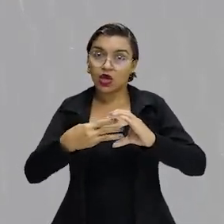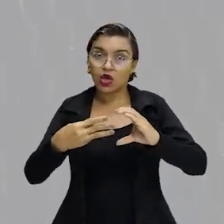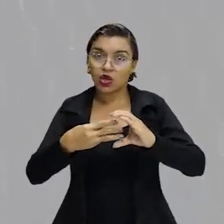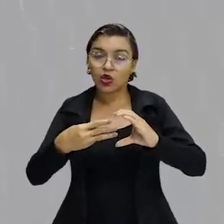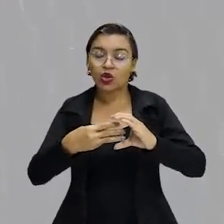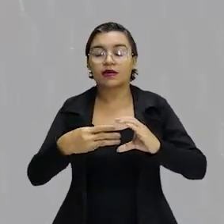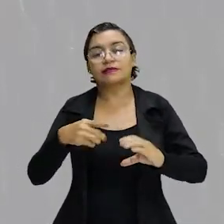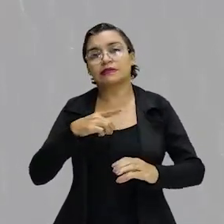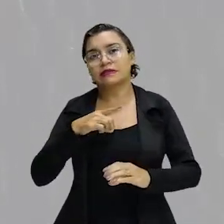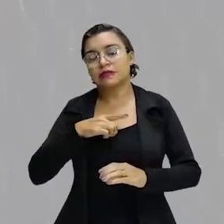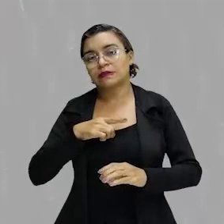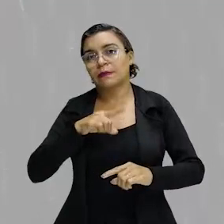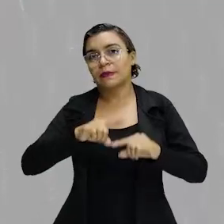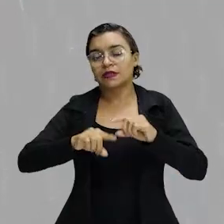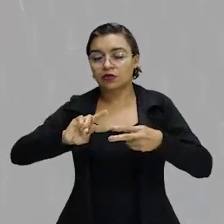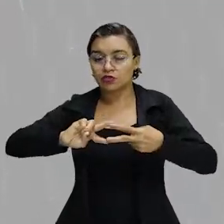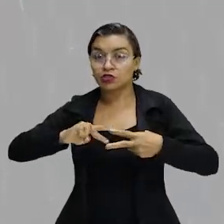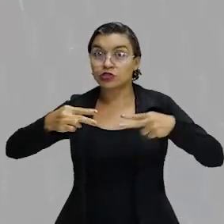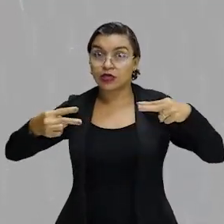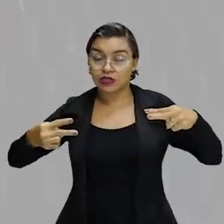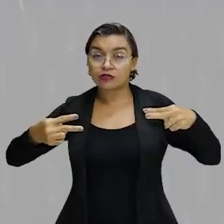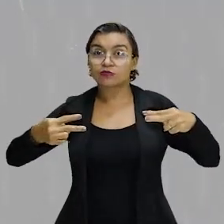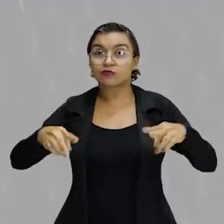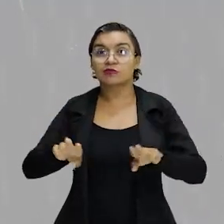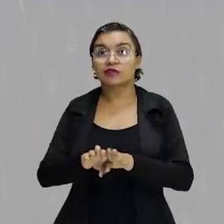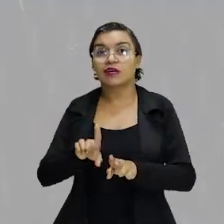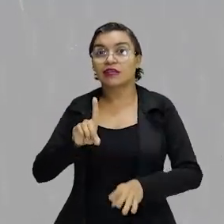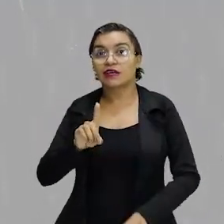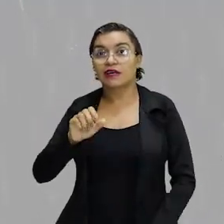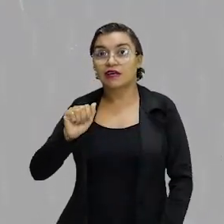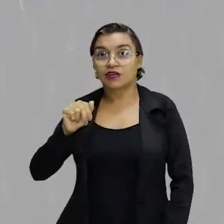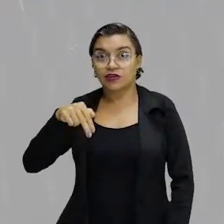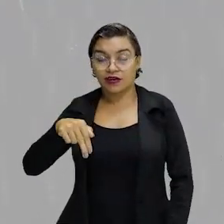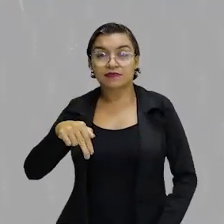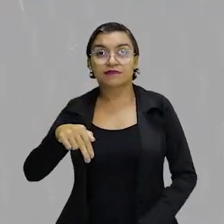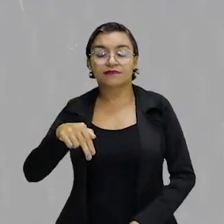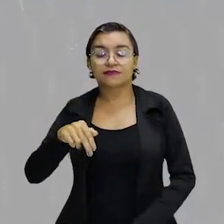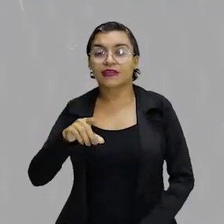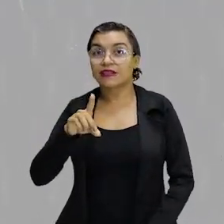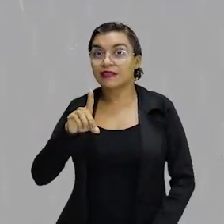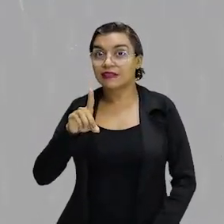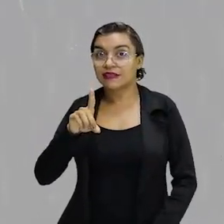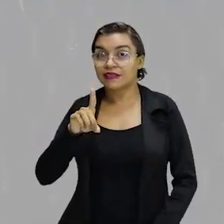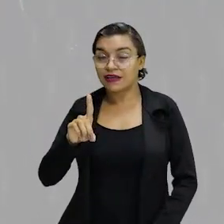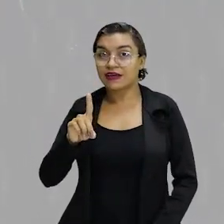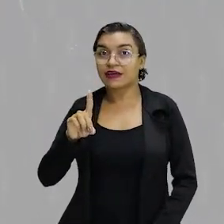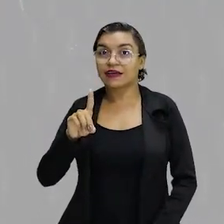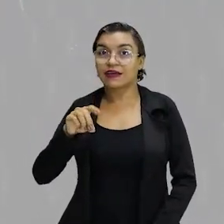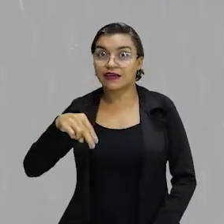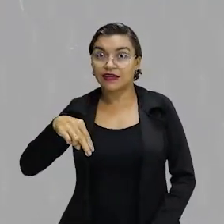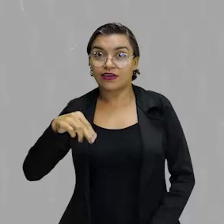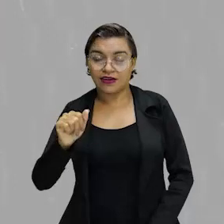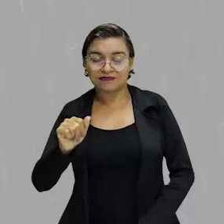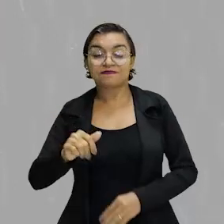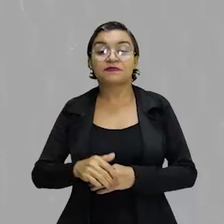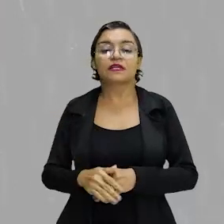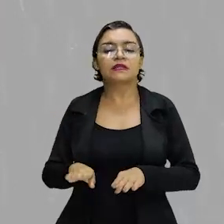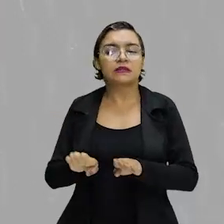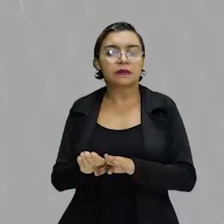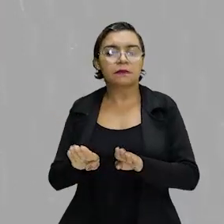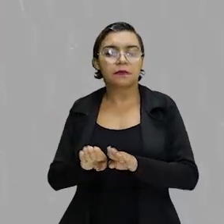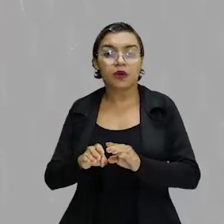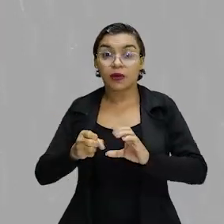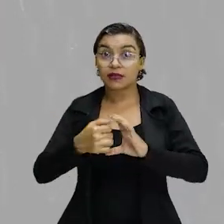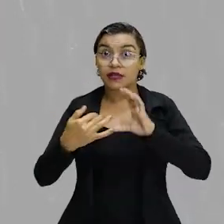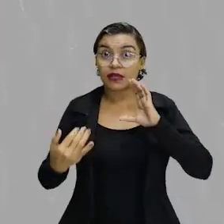como material genético o DNA, certo? E uma característica essencial para todo e qualquer ser vivo